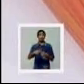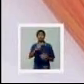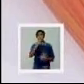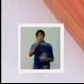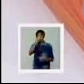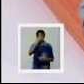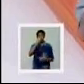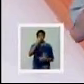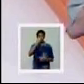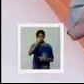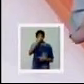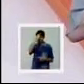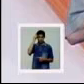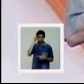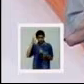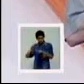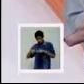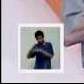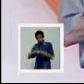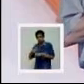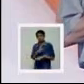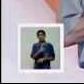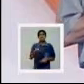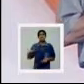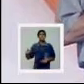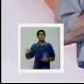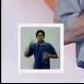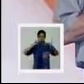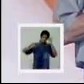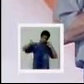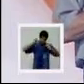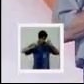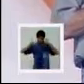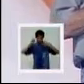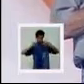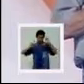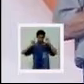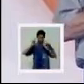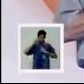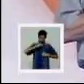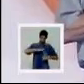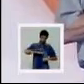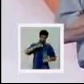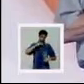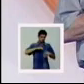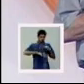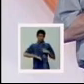que a mulher teve lá 18 filhos, 22. Trabalhou a vida inteira na